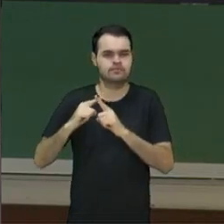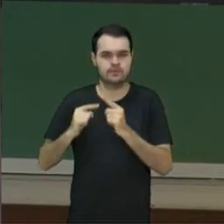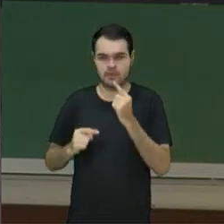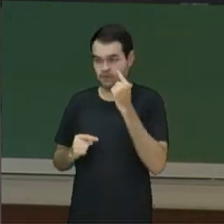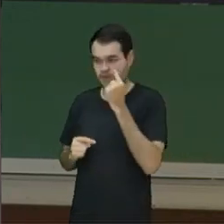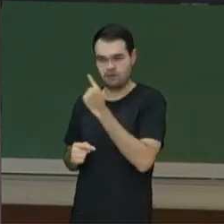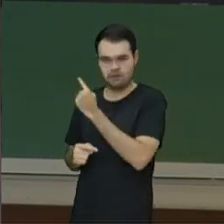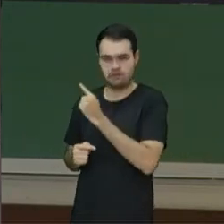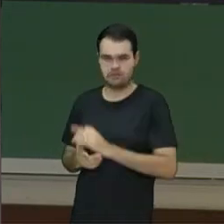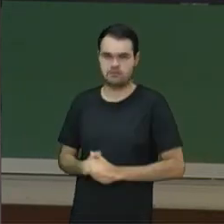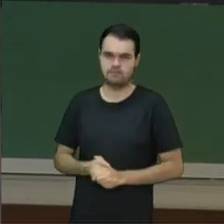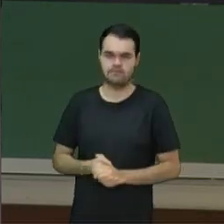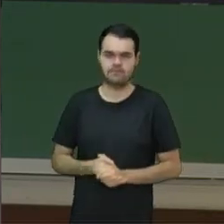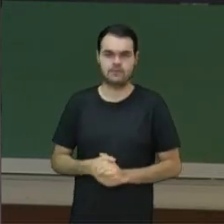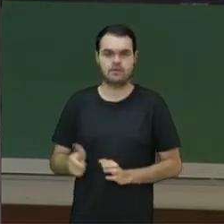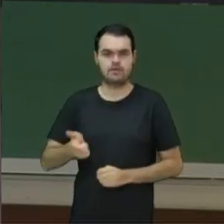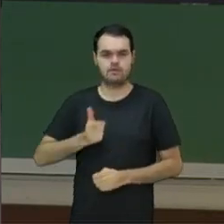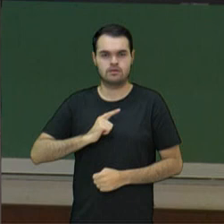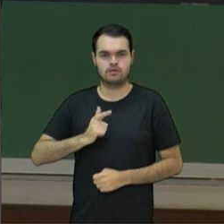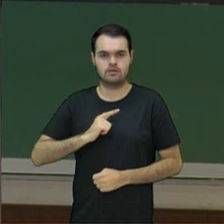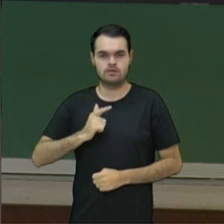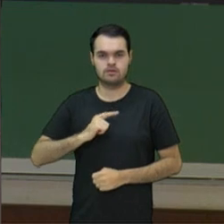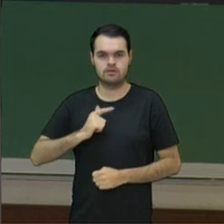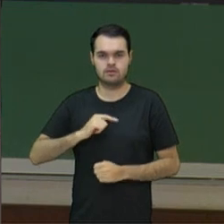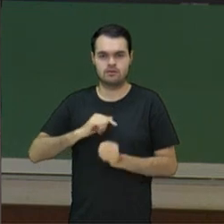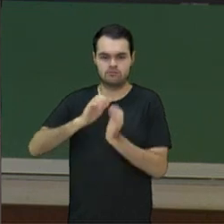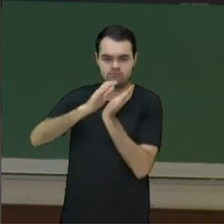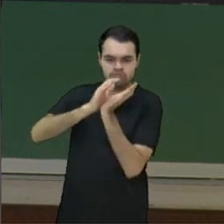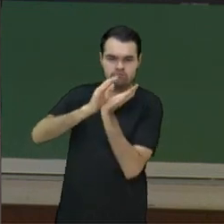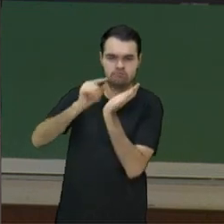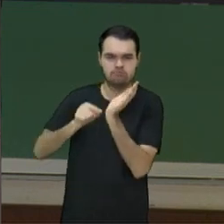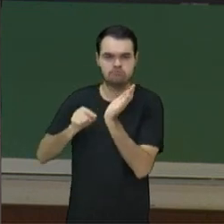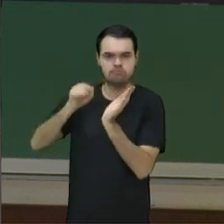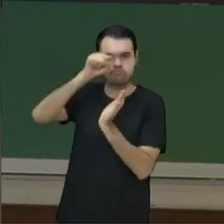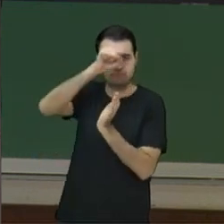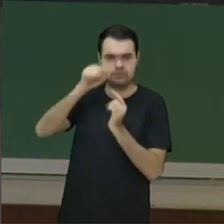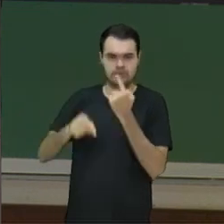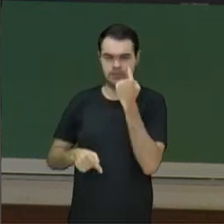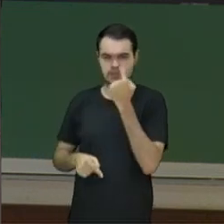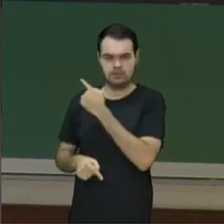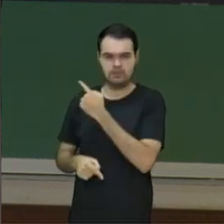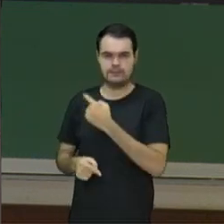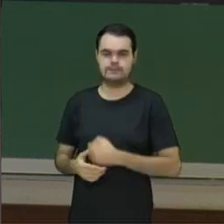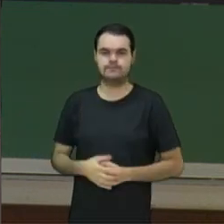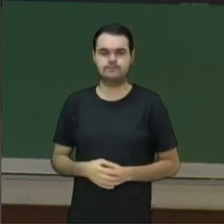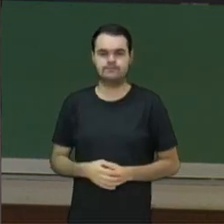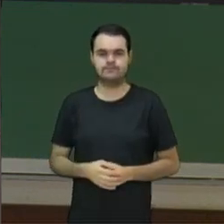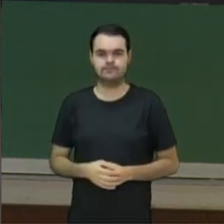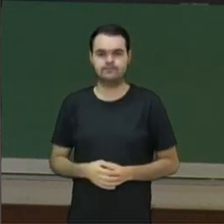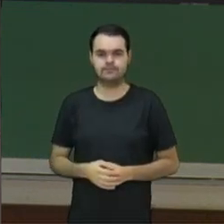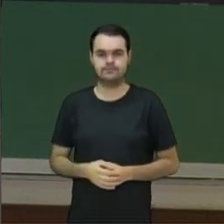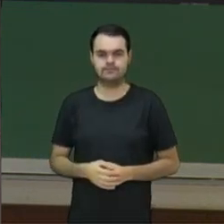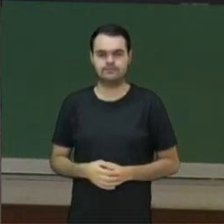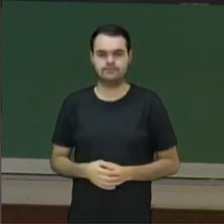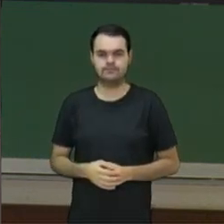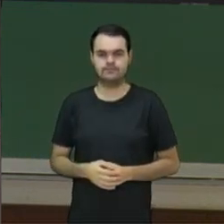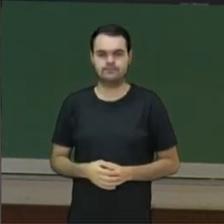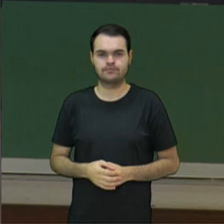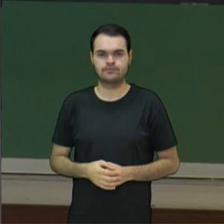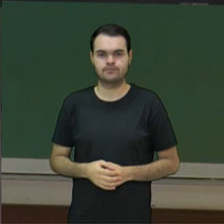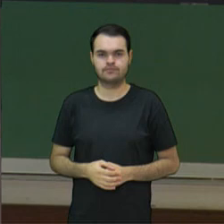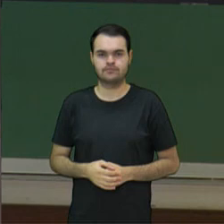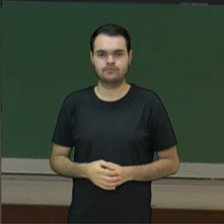Nesse caso aqui, ó, nós temos essa curva aqui, ó, tá? Ela cresce aqui.